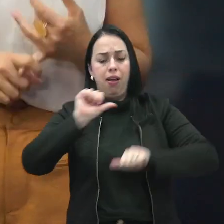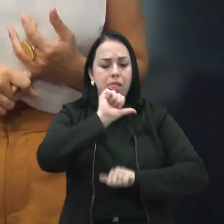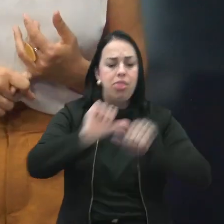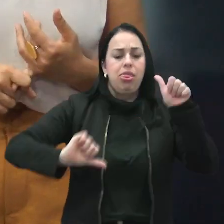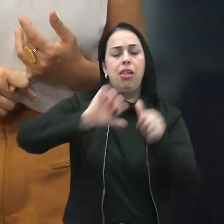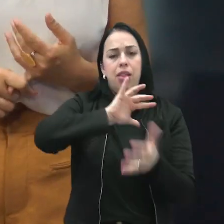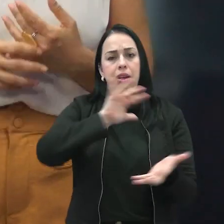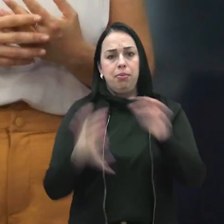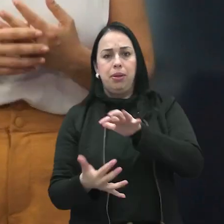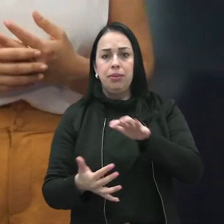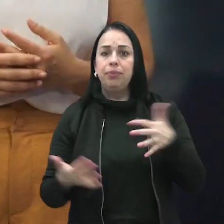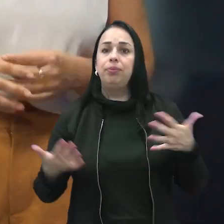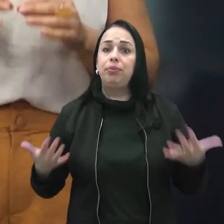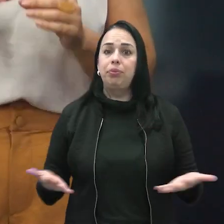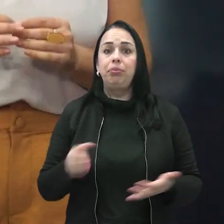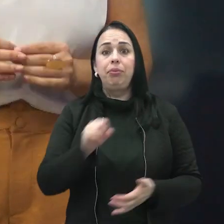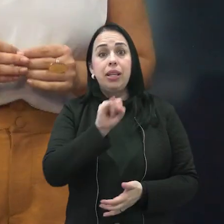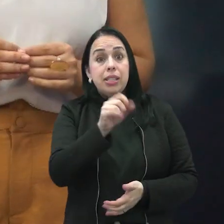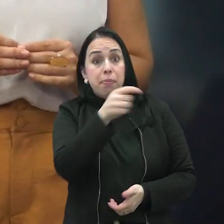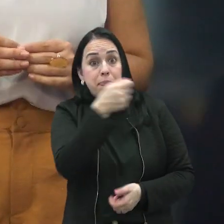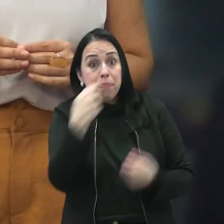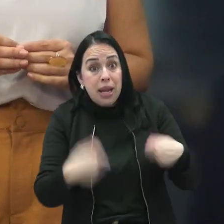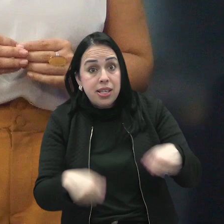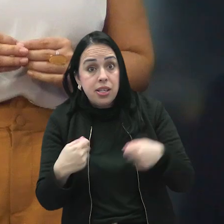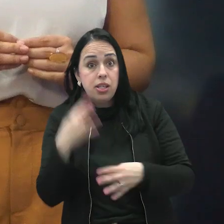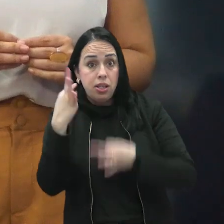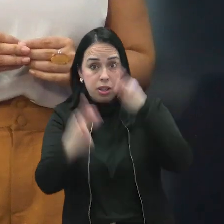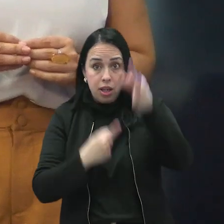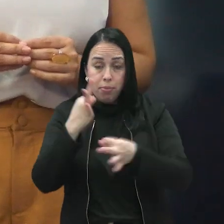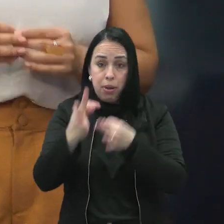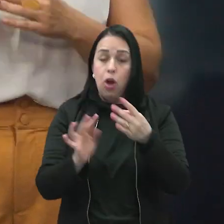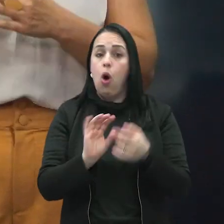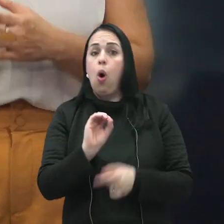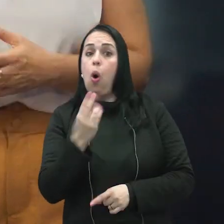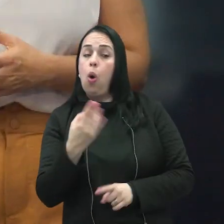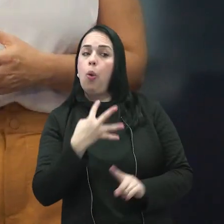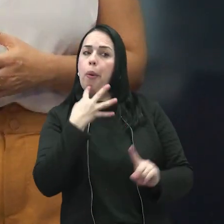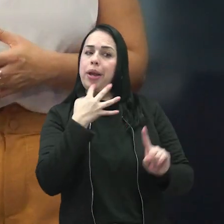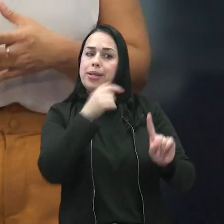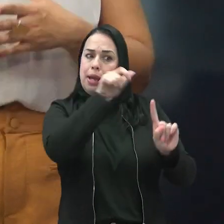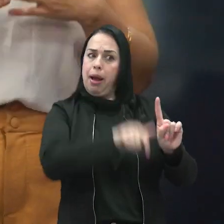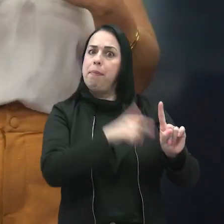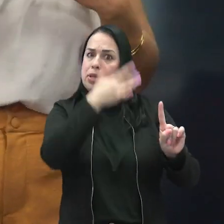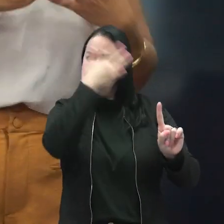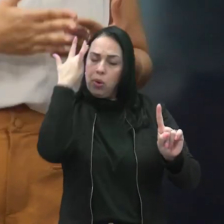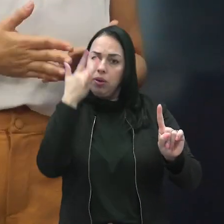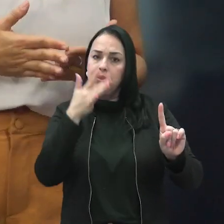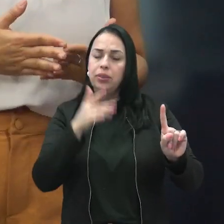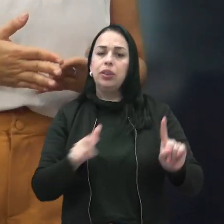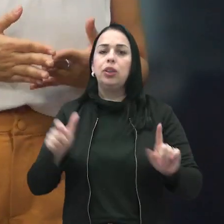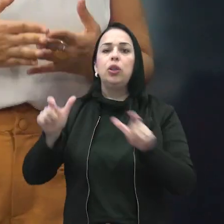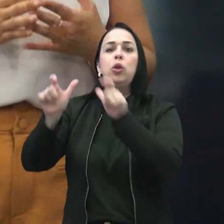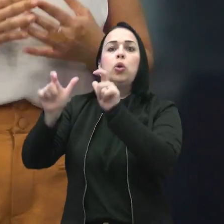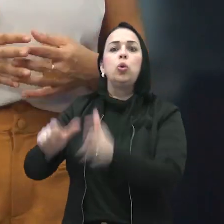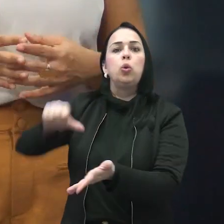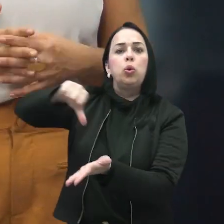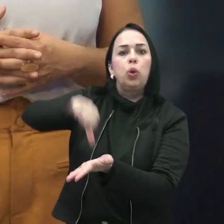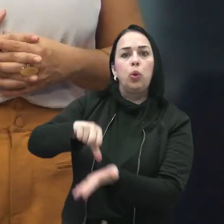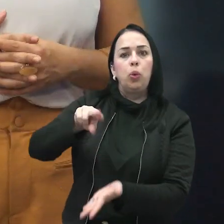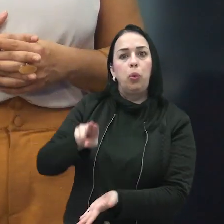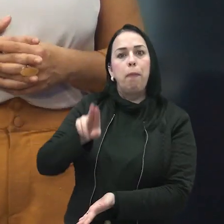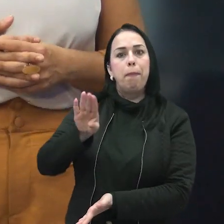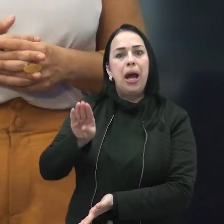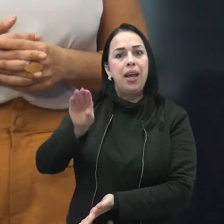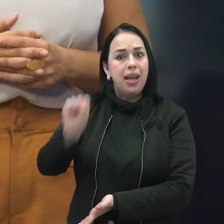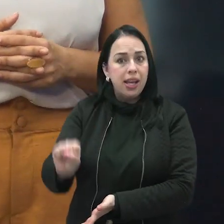com apoio, é possível superar a dependência. E se você precisa de tratamento ou conhece alguém, as